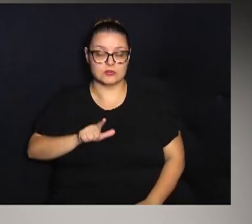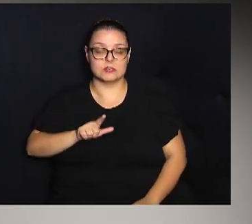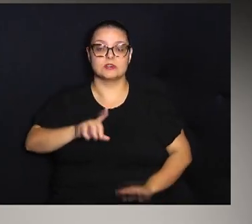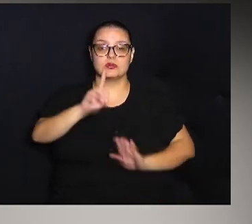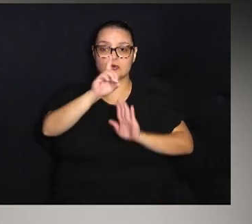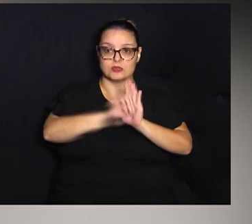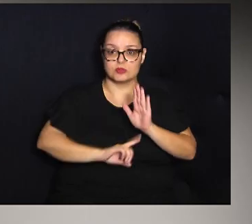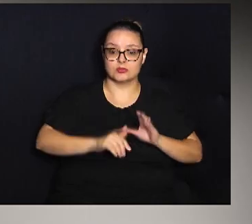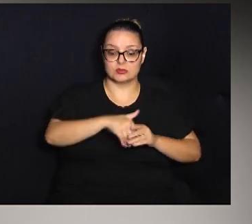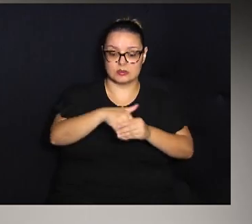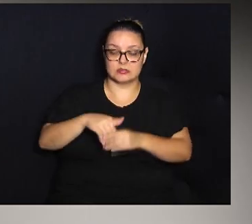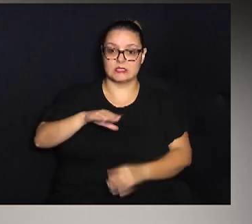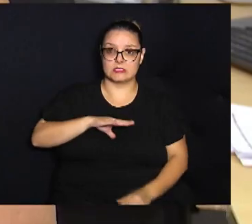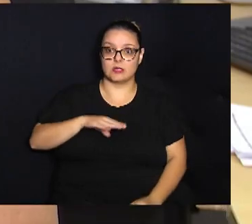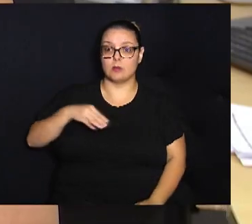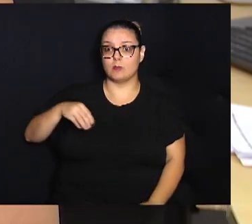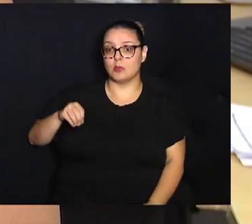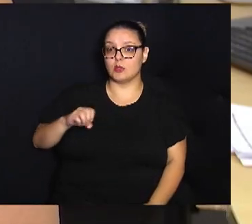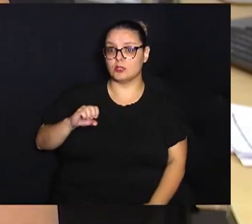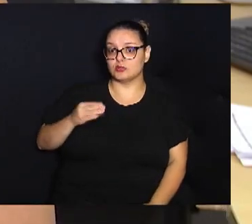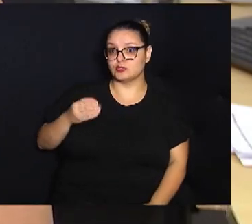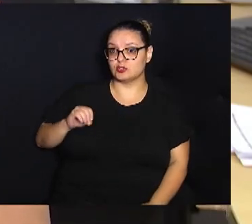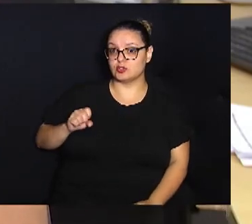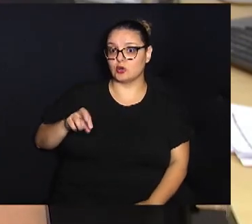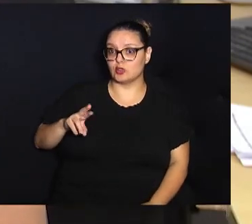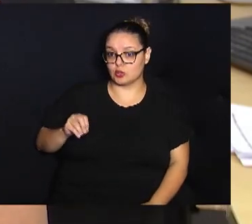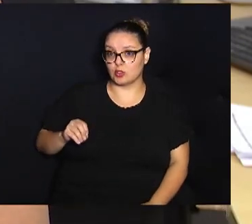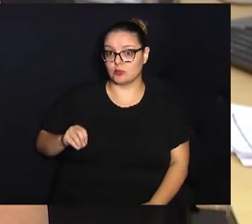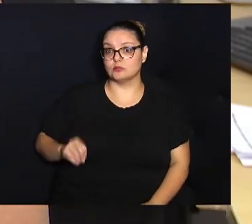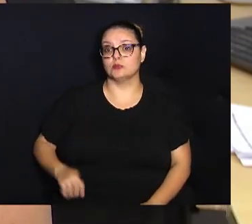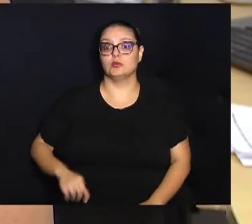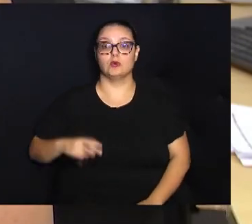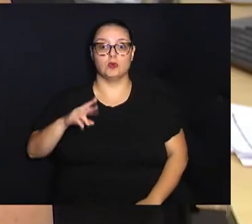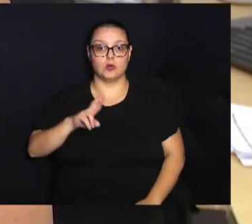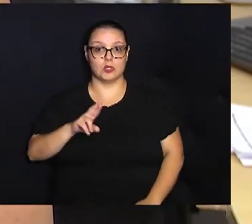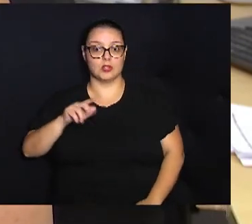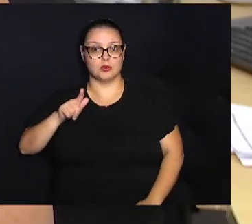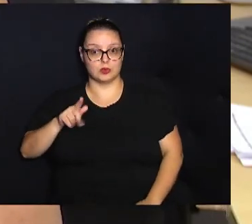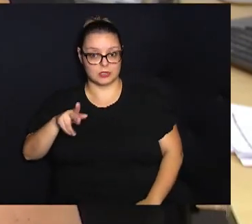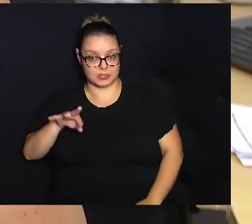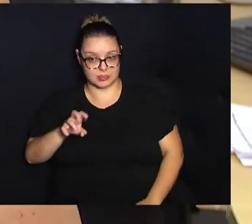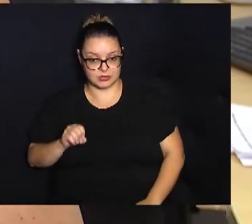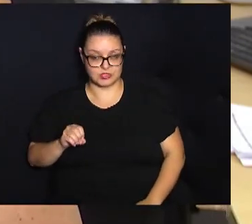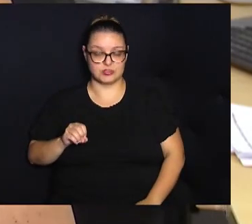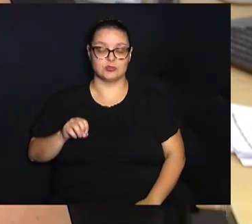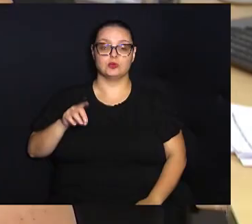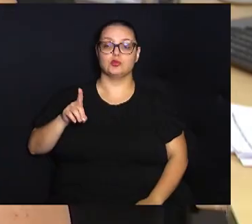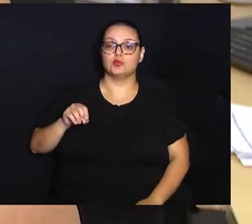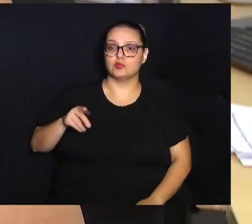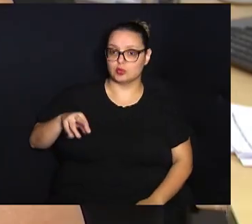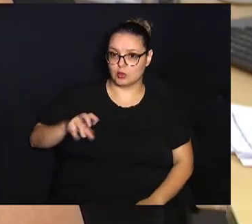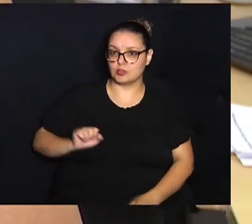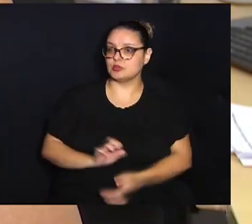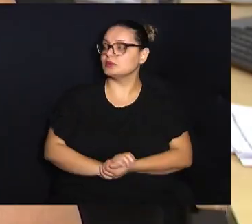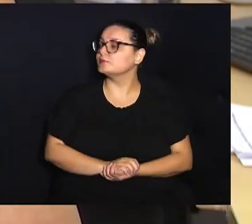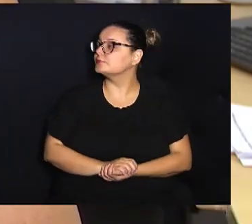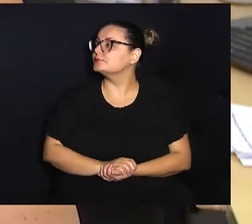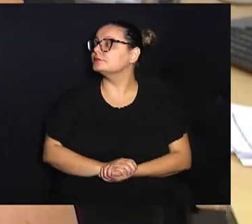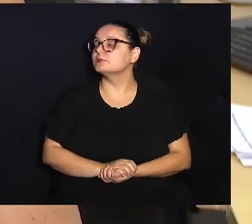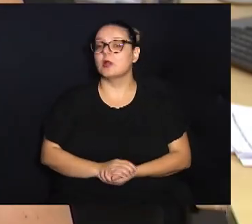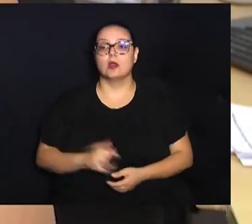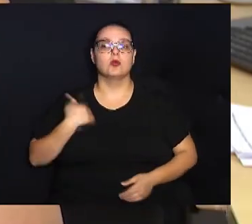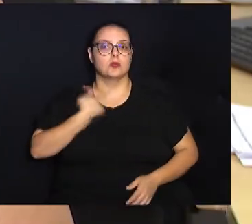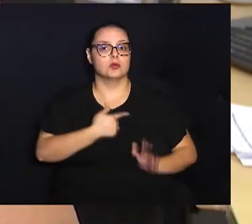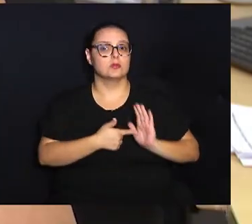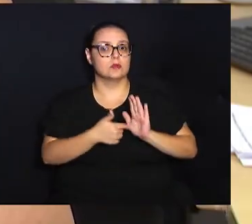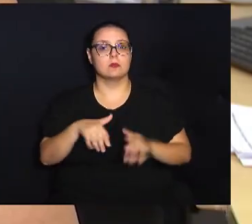de Mossoró, no Rio Grande do Norte. Por sermos maioria, a gente ganha sim, mas a gente precisa mostrar mais, Mostrar mais